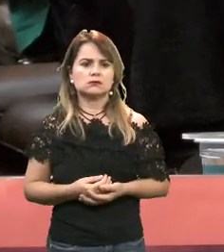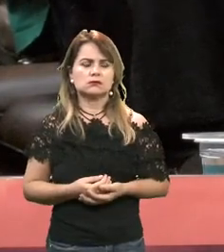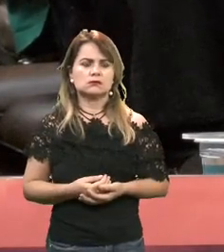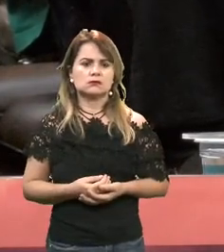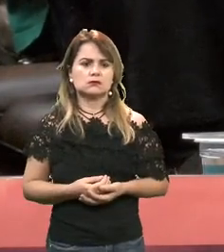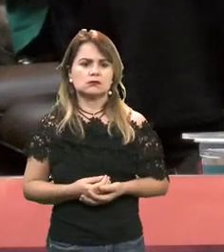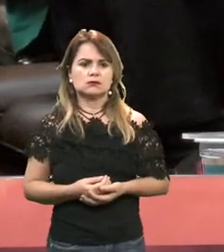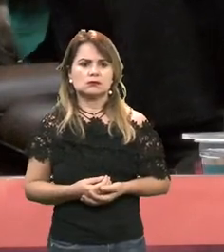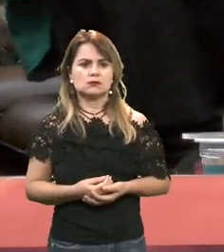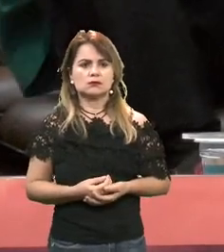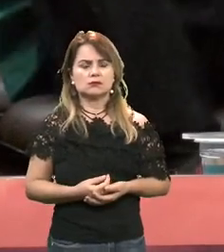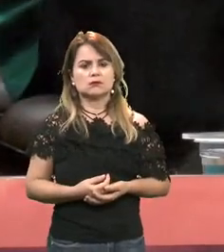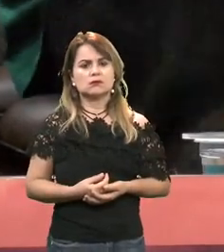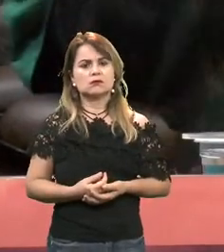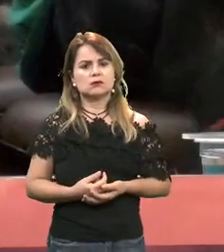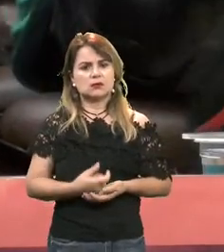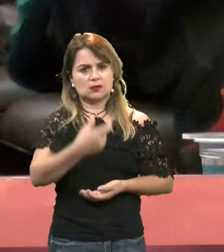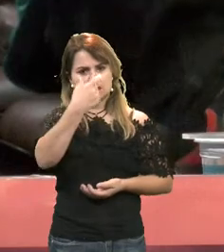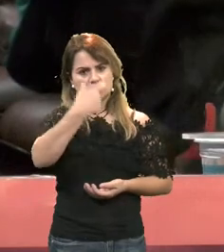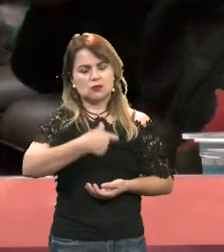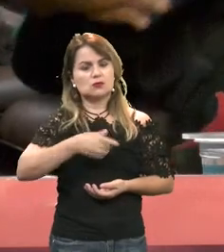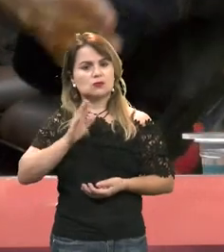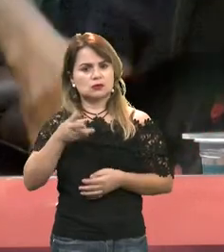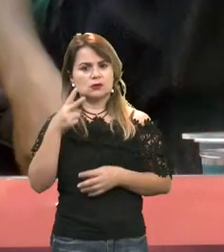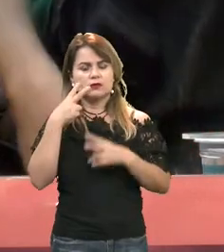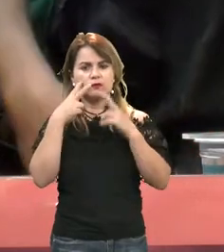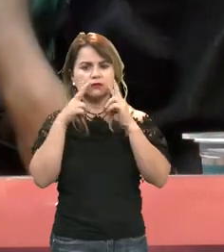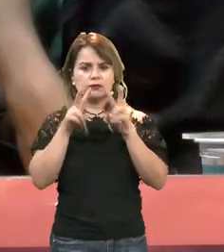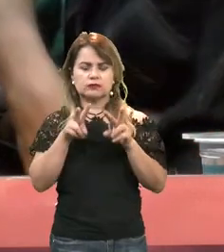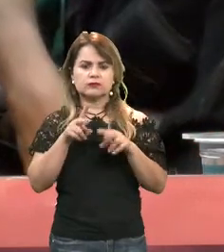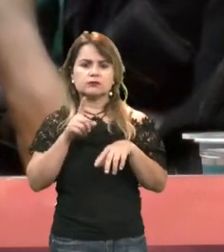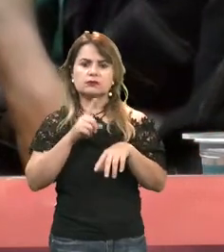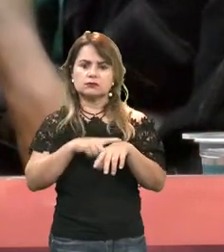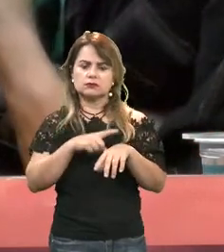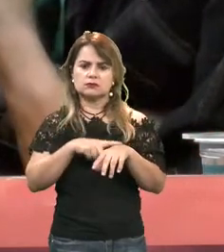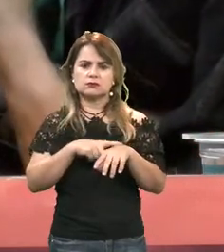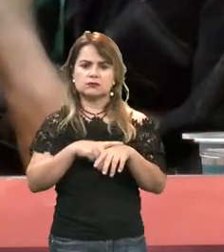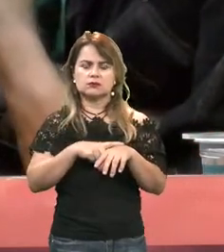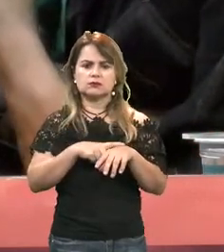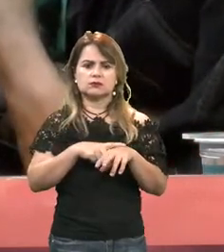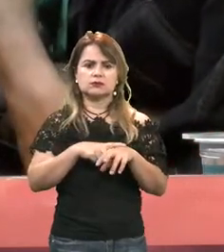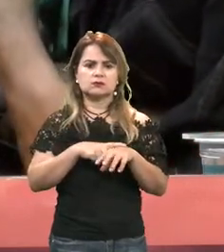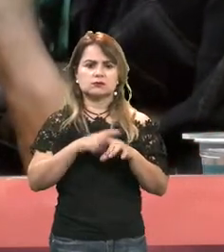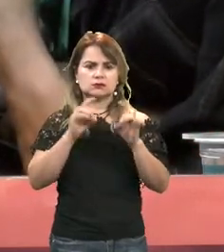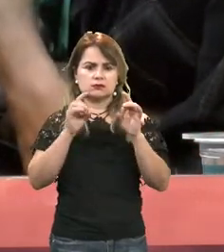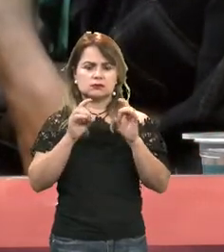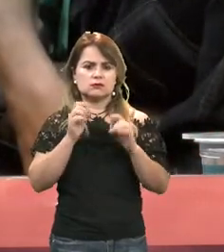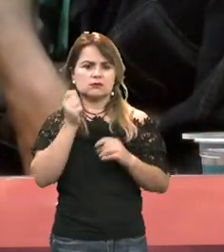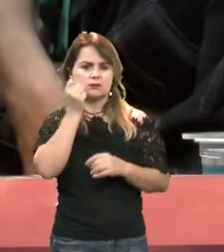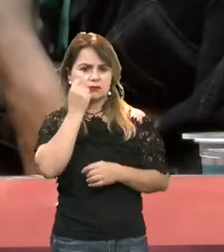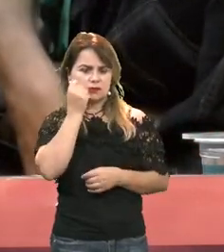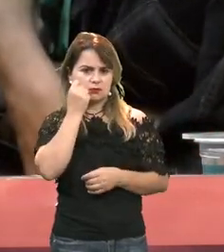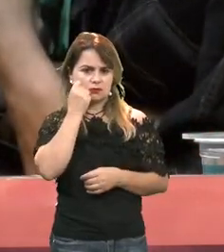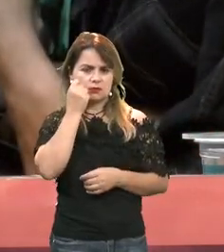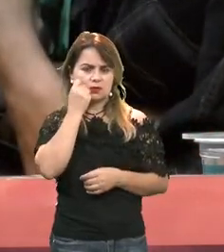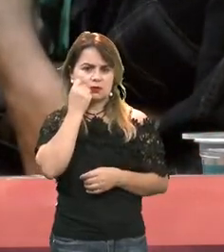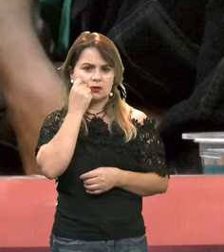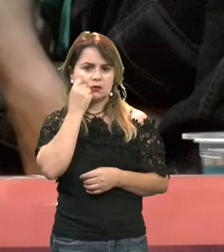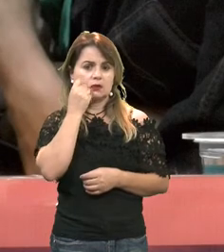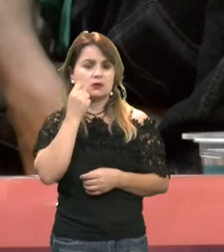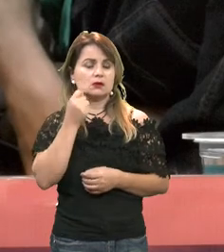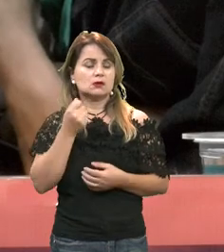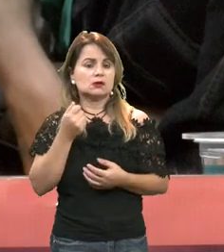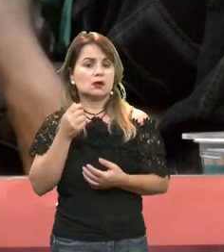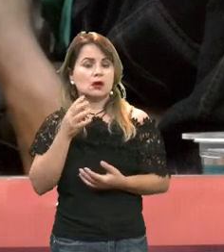Eu, assim, já acompanhei vários momentos do trabalho dessas mães, e é impressionante como que a